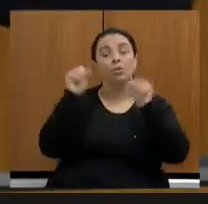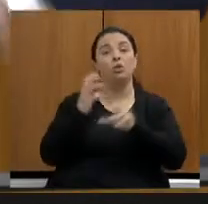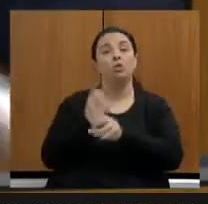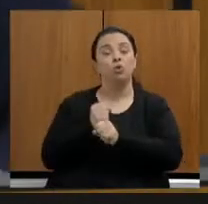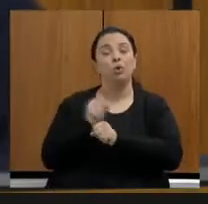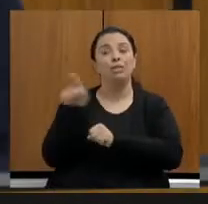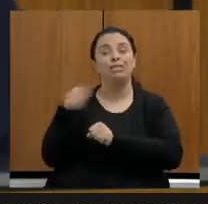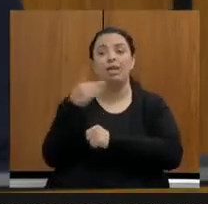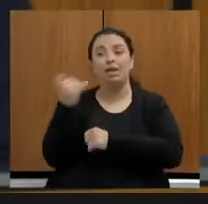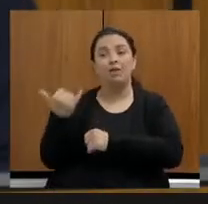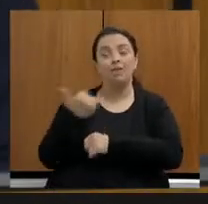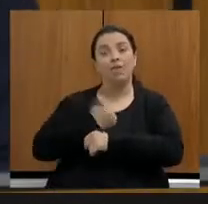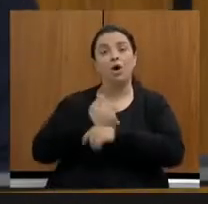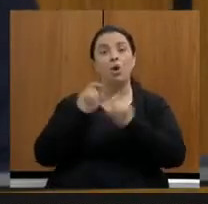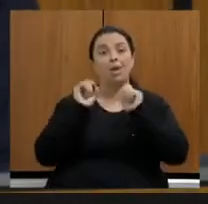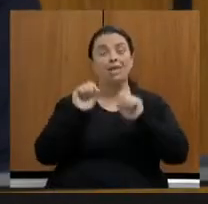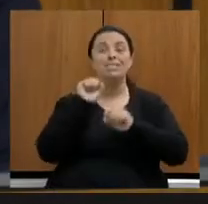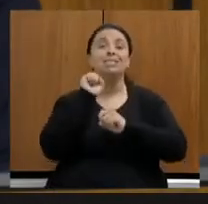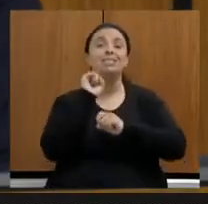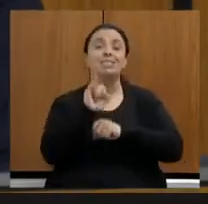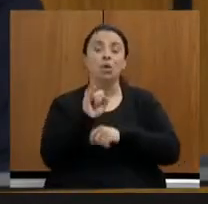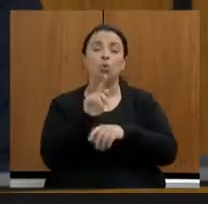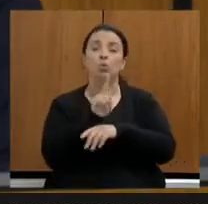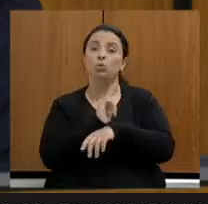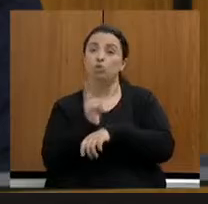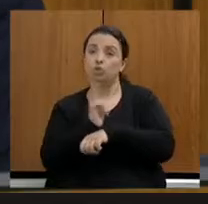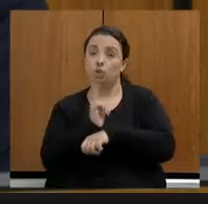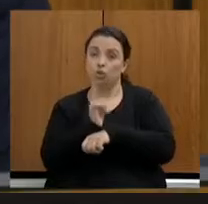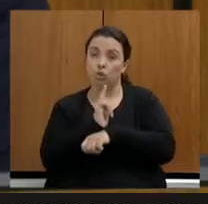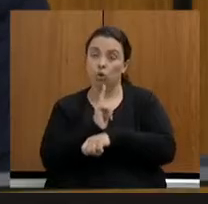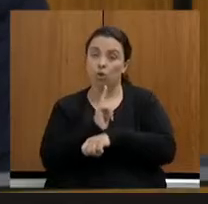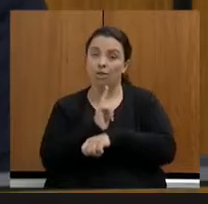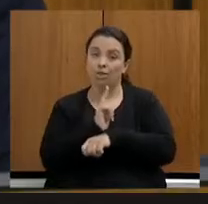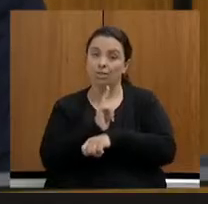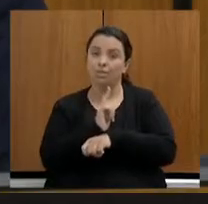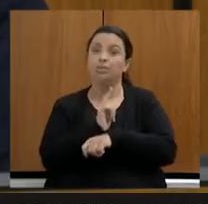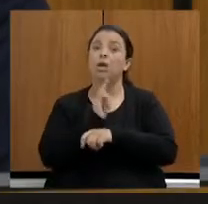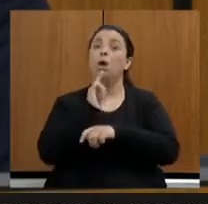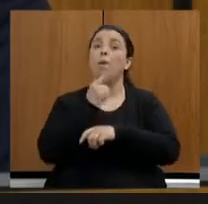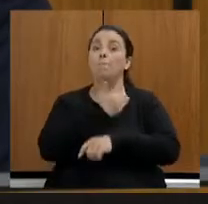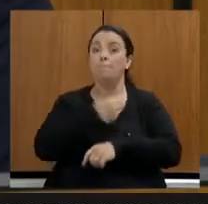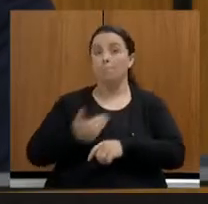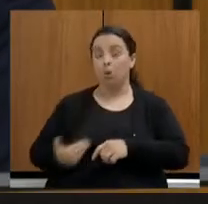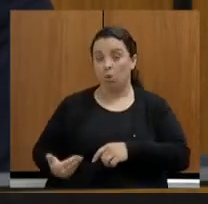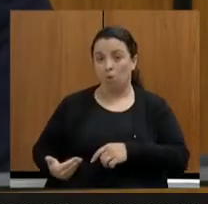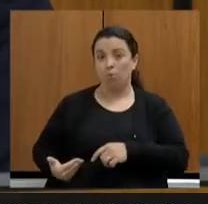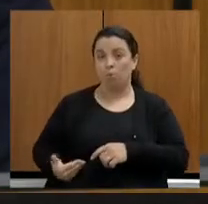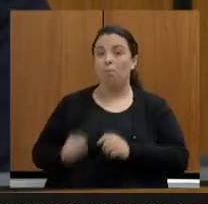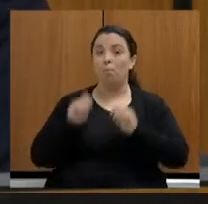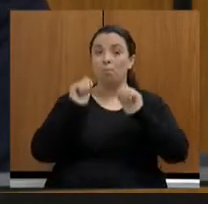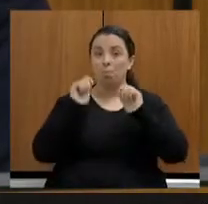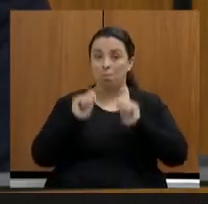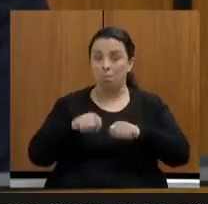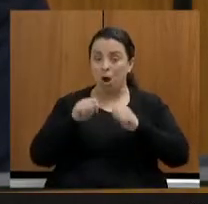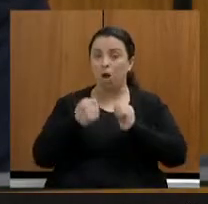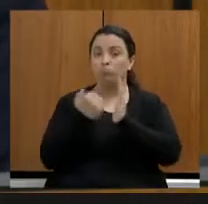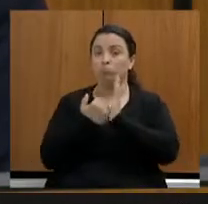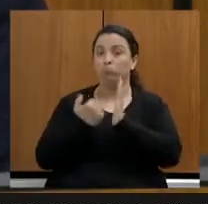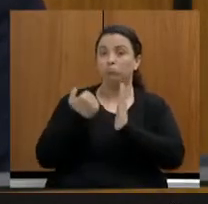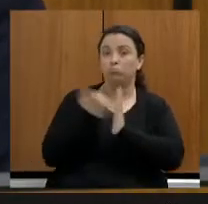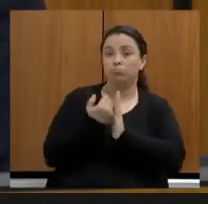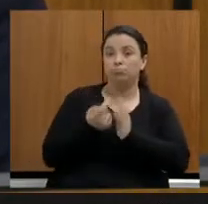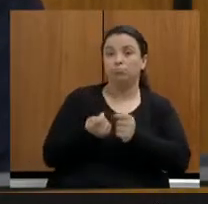e entenderem que pode dar aumento exclusivamente para os profissionais de educação